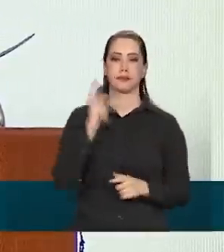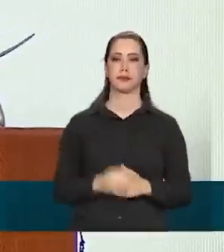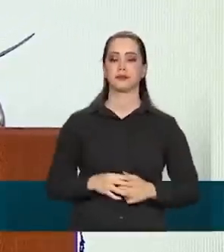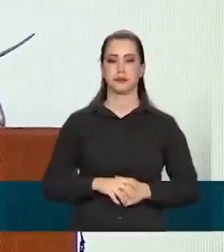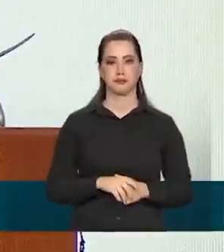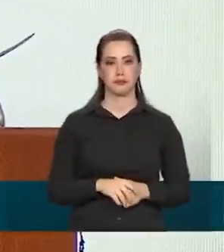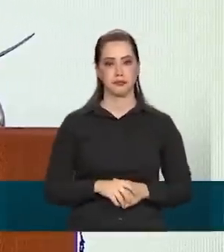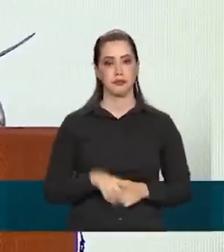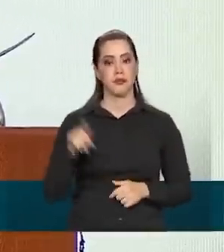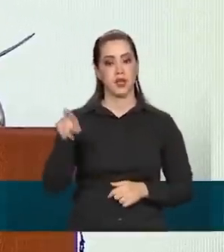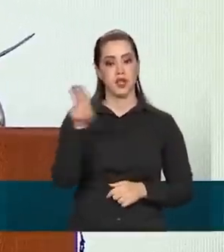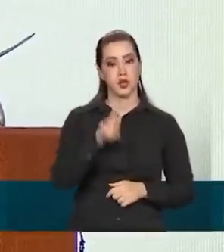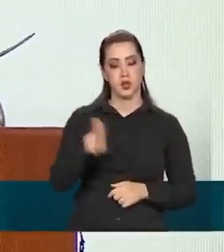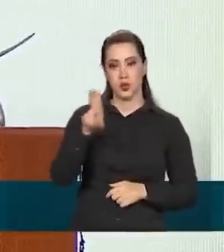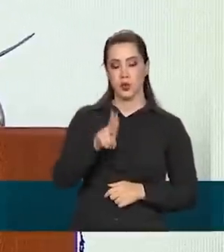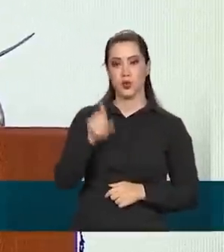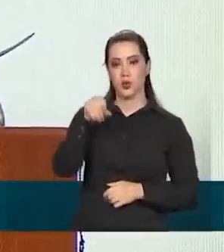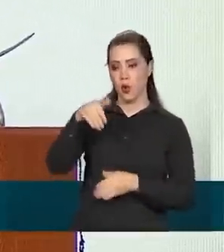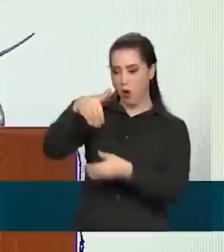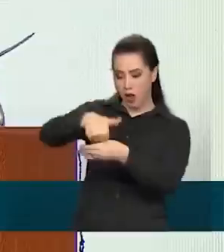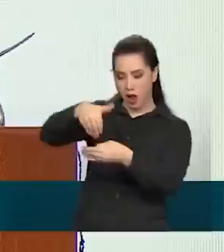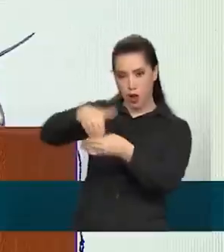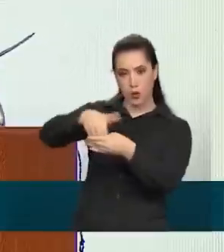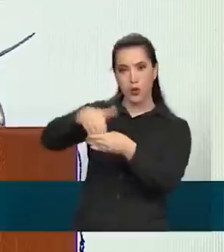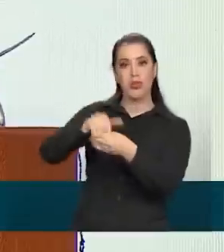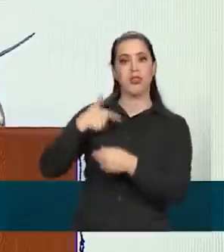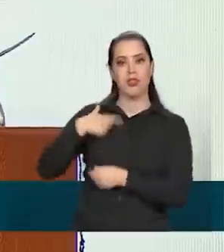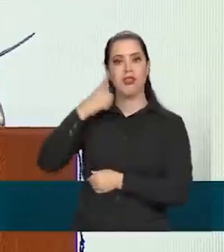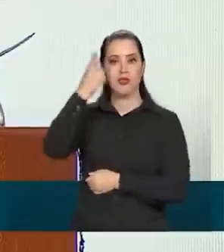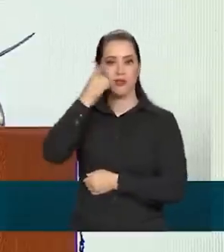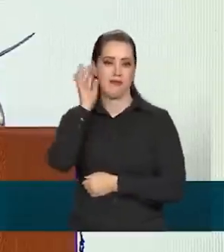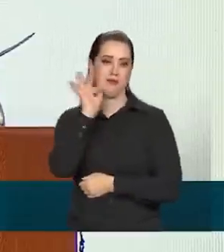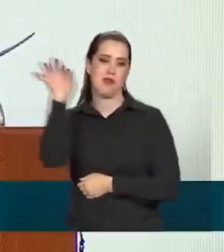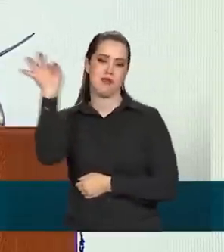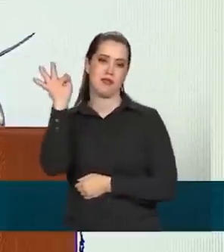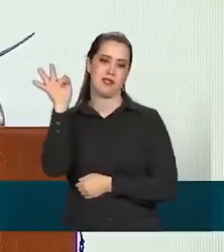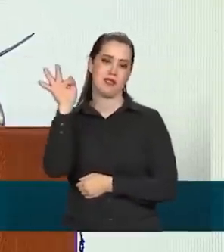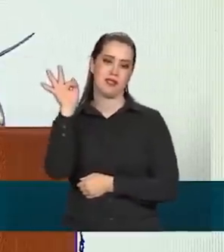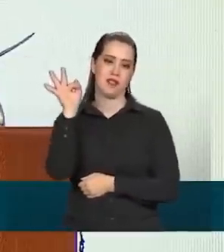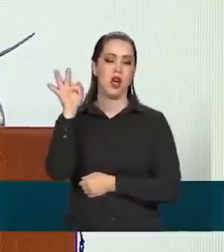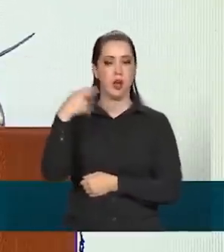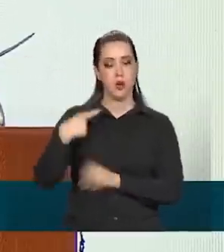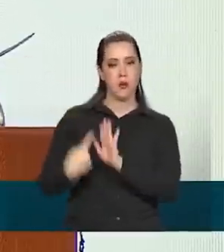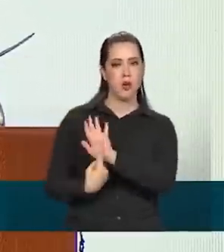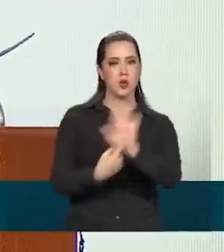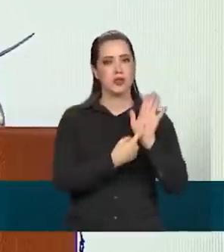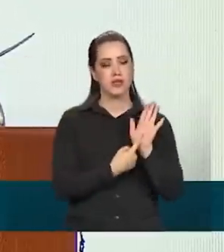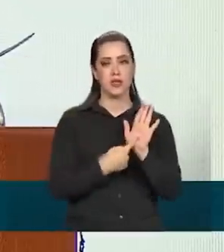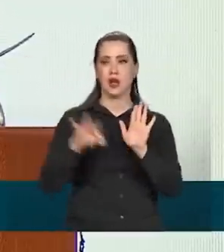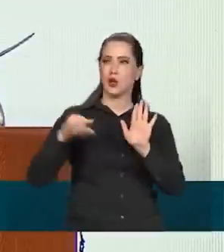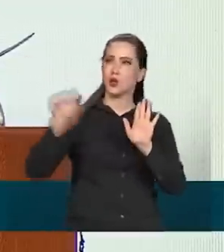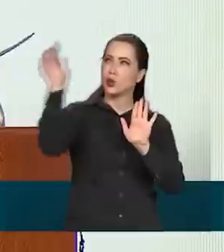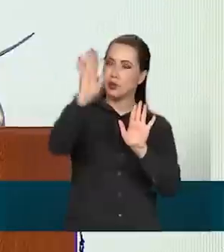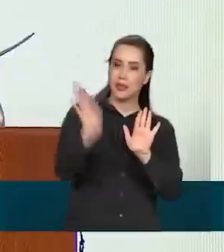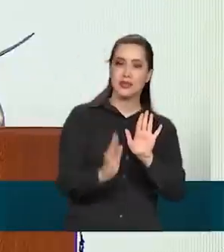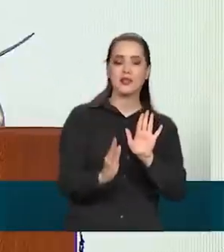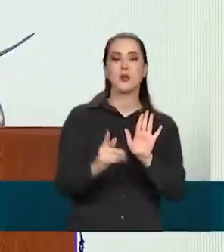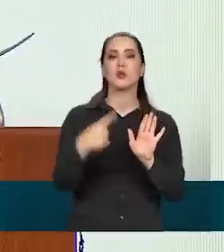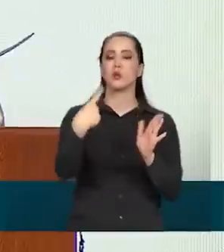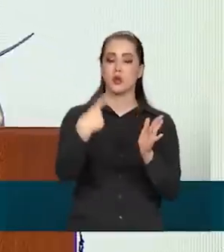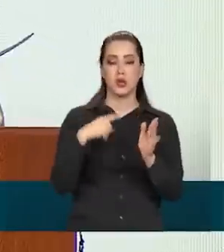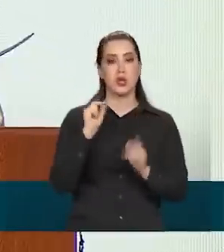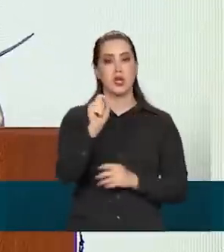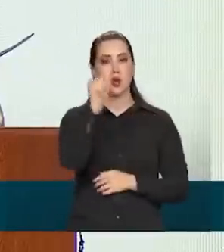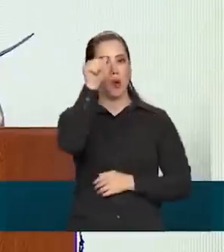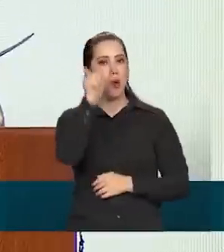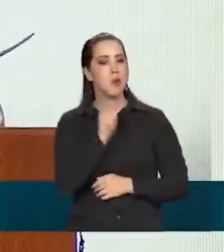que pelas urnas me elegeram deputada federal, afirmando a todos os brasileiros e brasileiras que